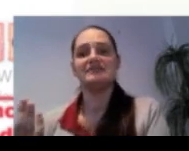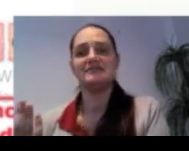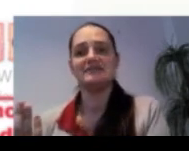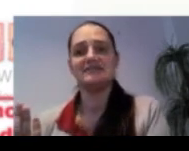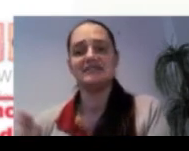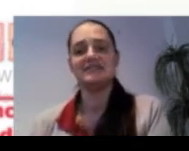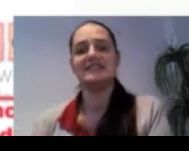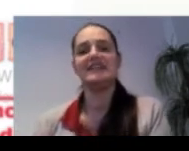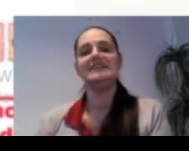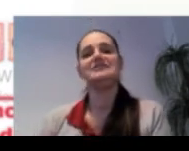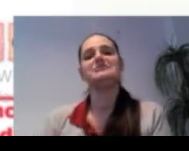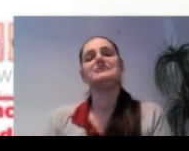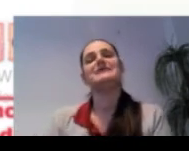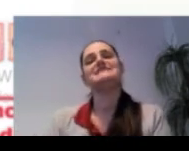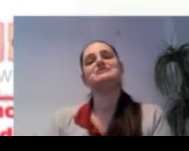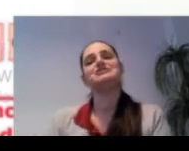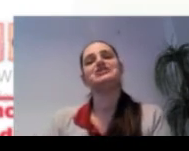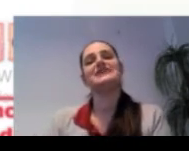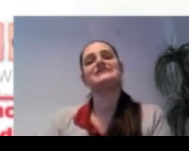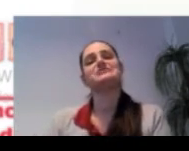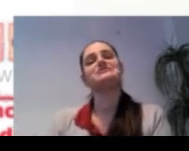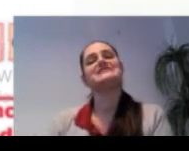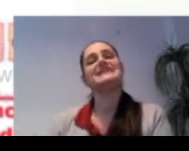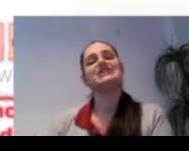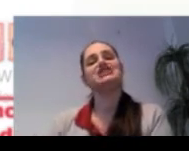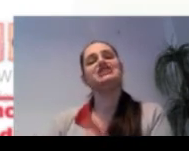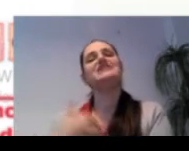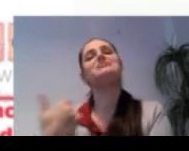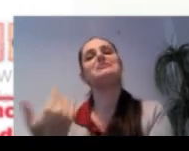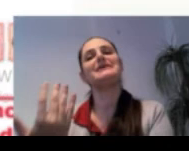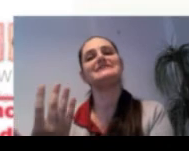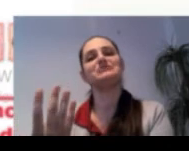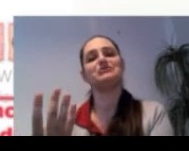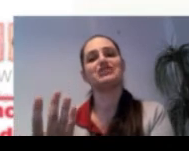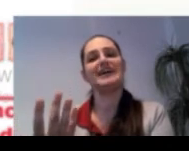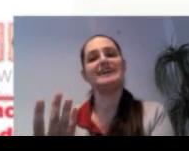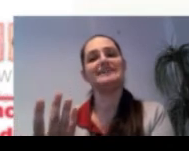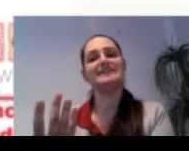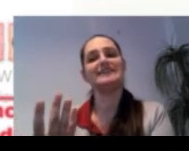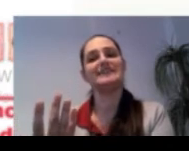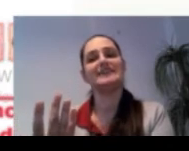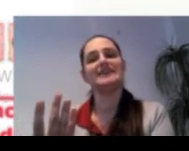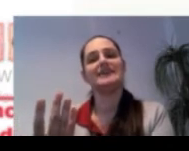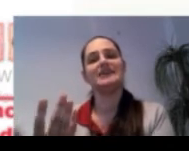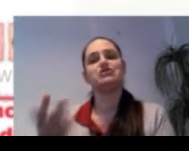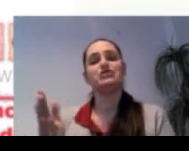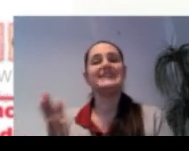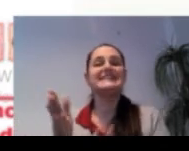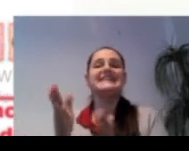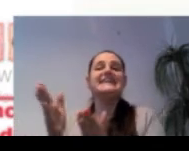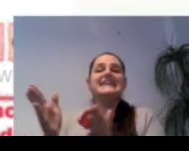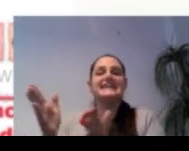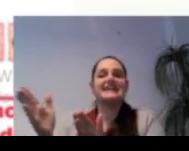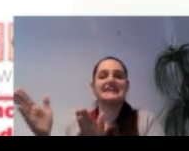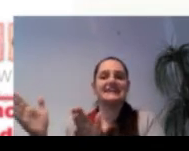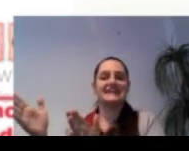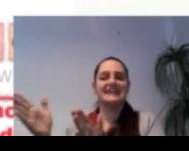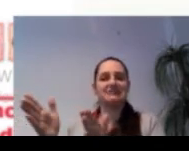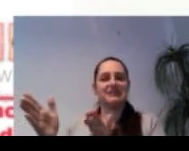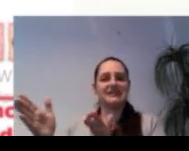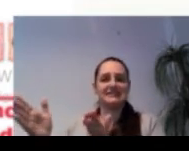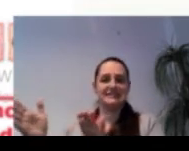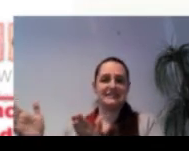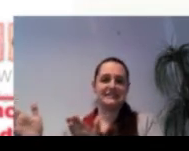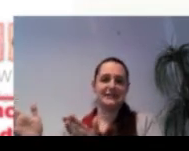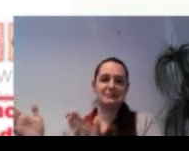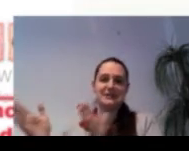retira, né, uma base nitrogenada. Quando você retira uma base nitrogenada, toda a trinca que